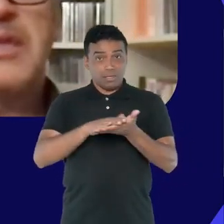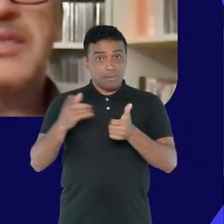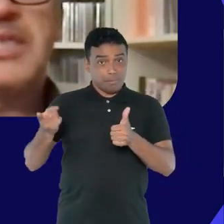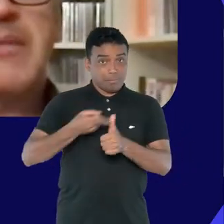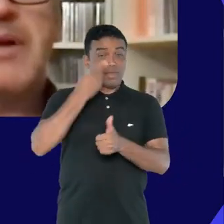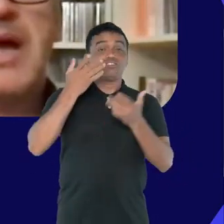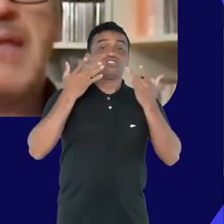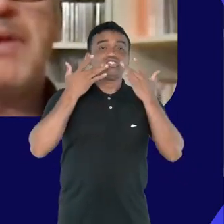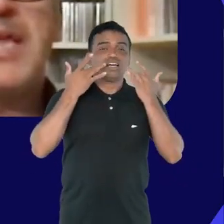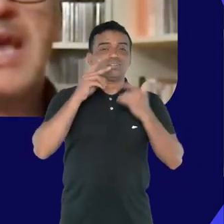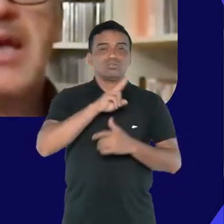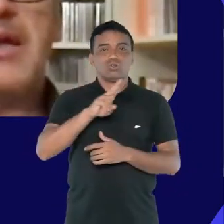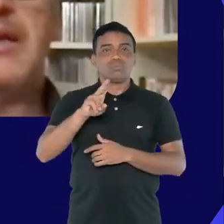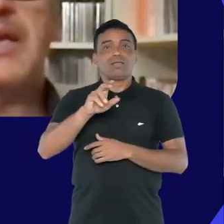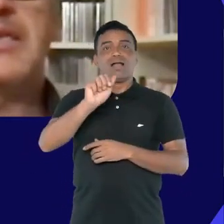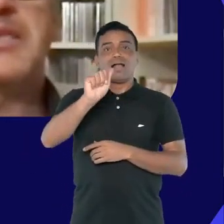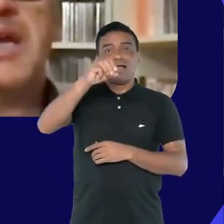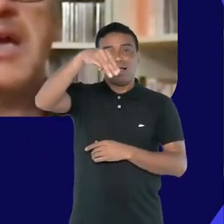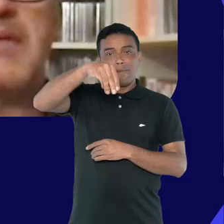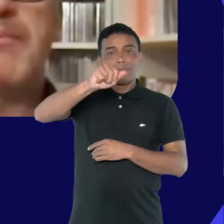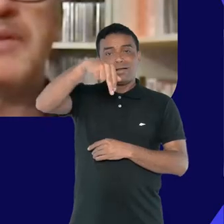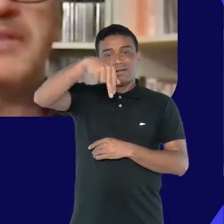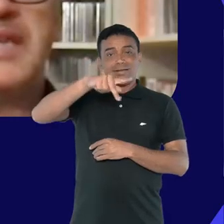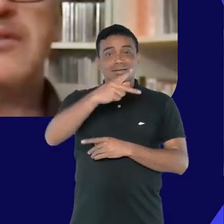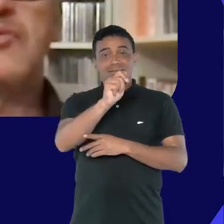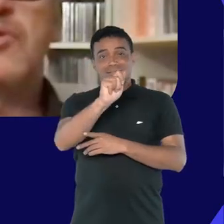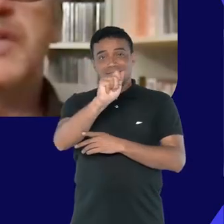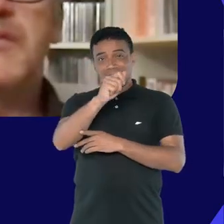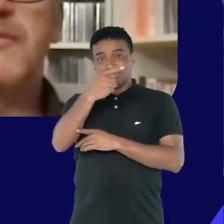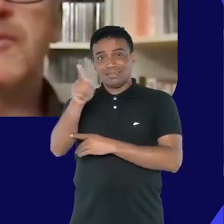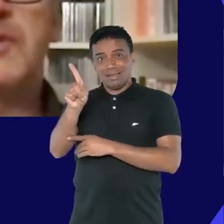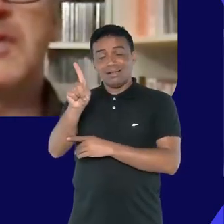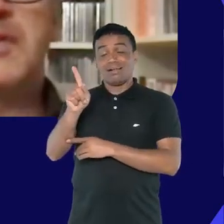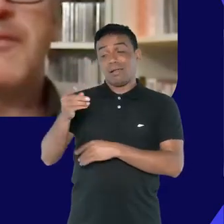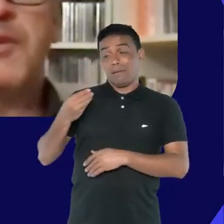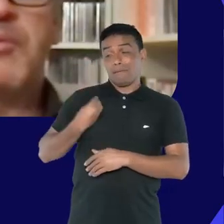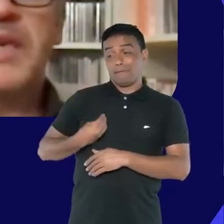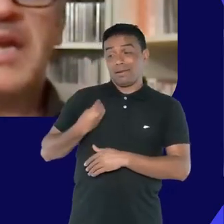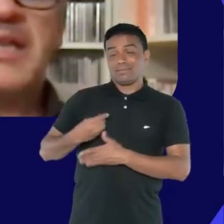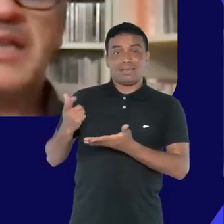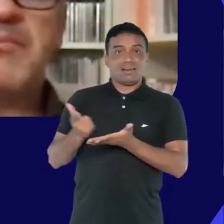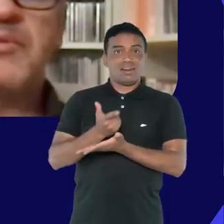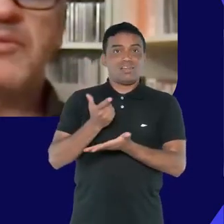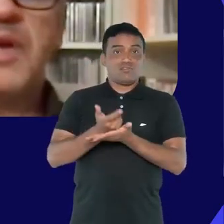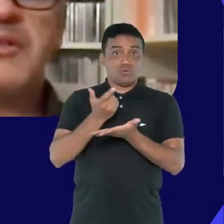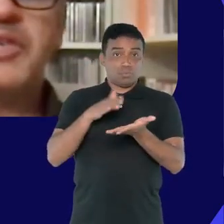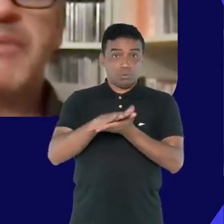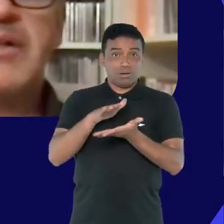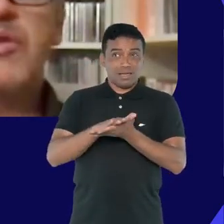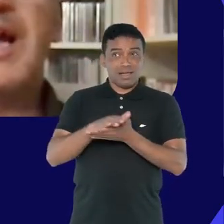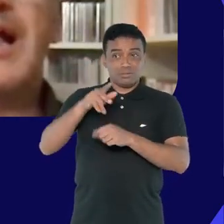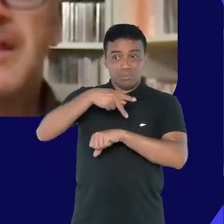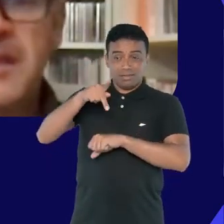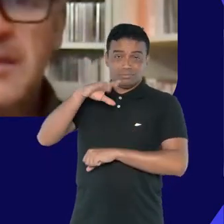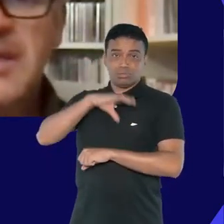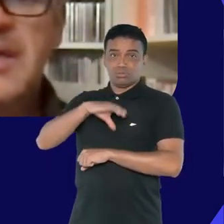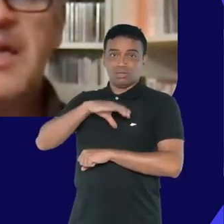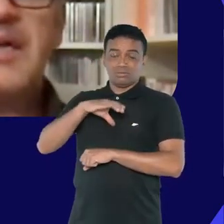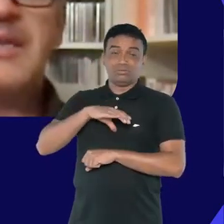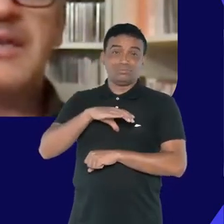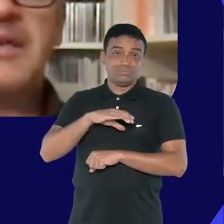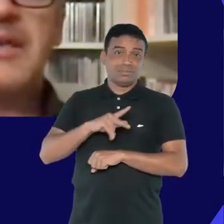teatro que se chama Amanhã e que está presente num livro que foi publicado aqui em Portugal chamado